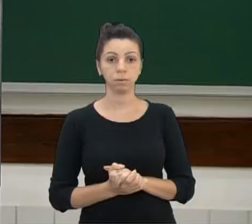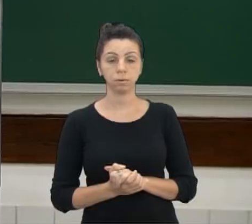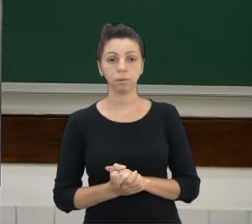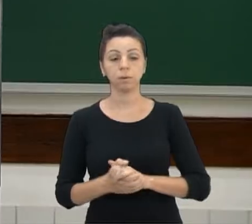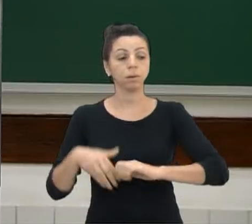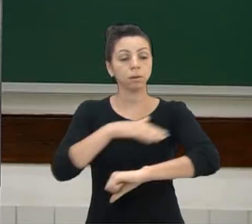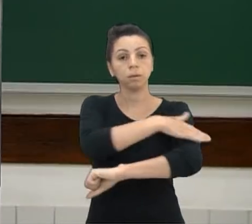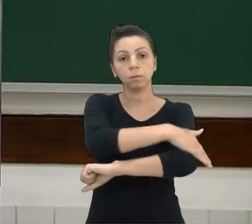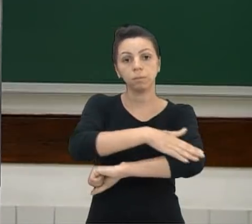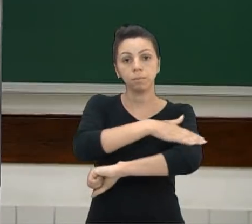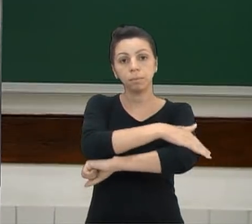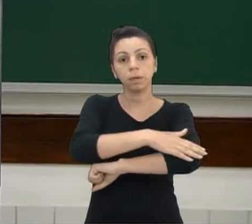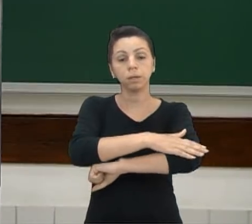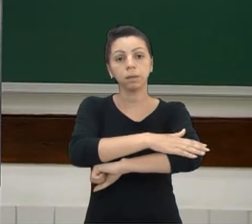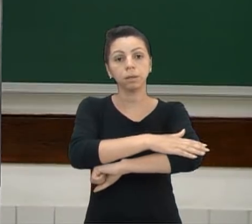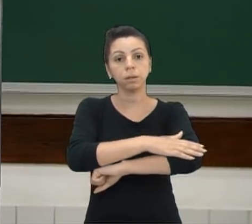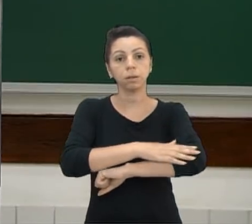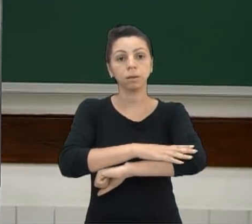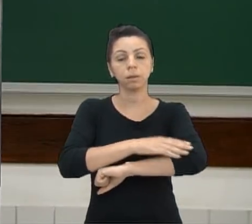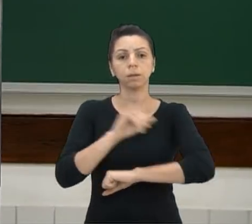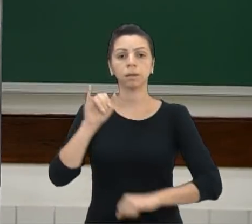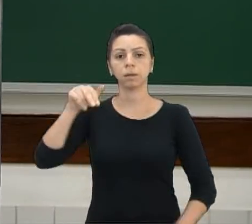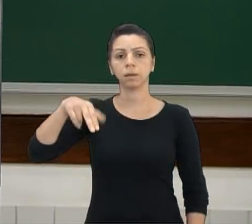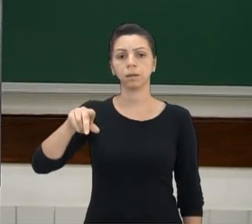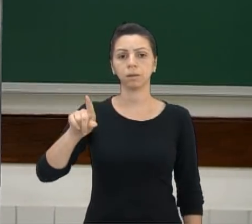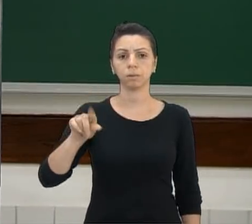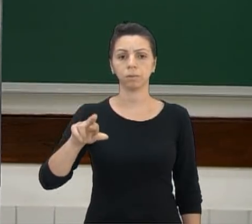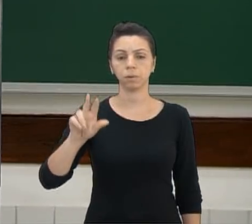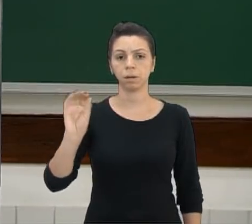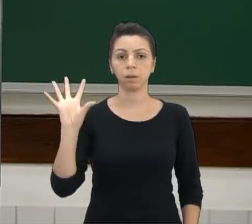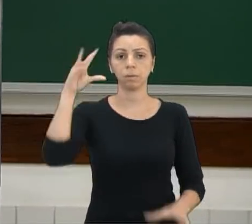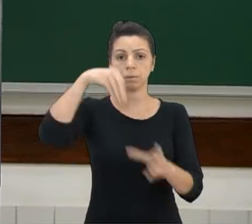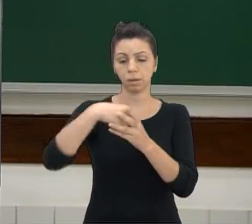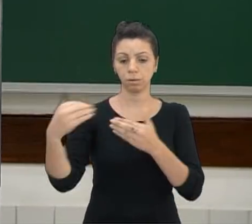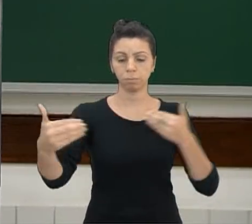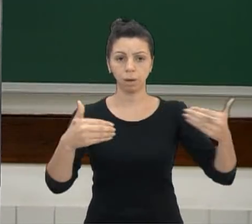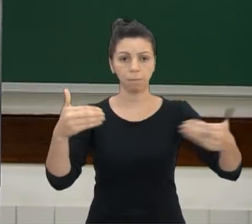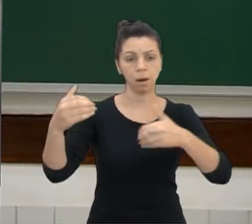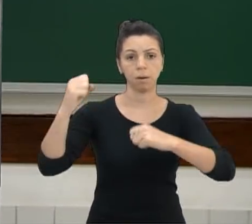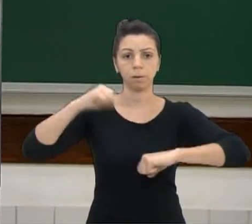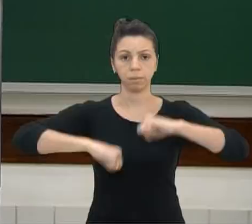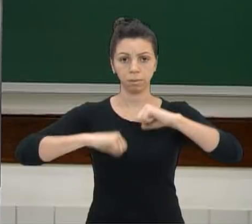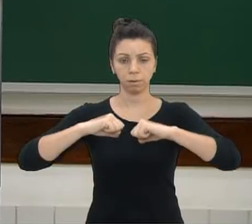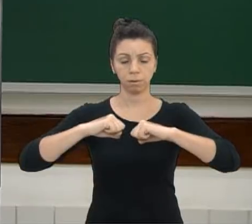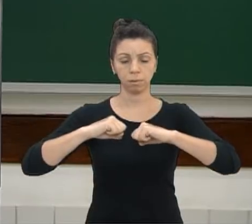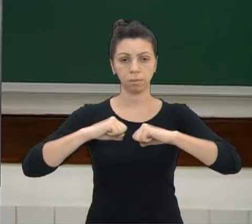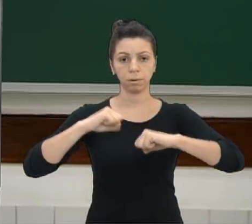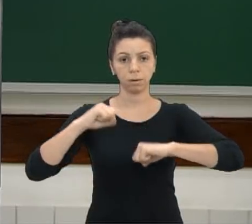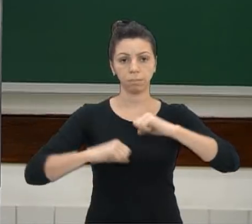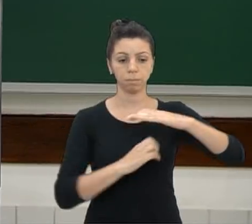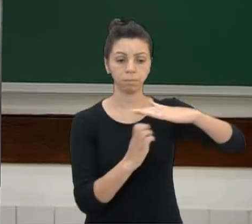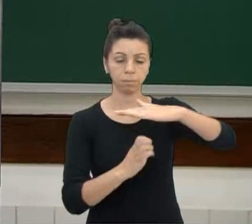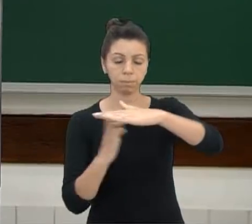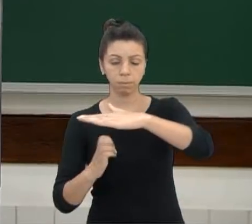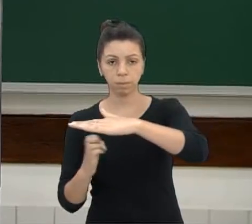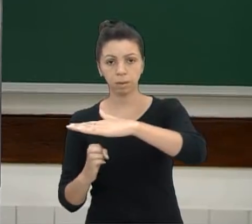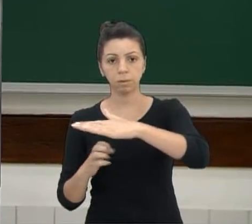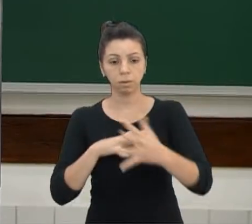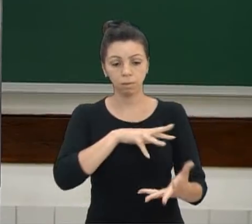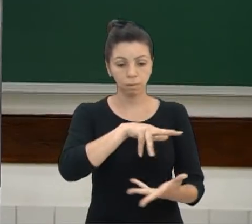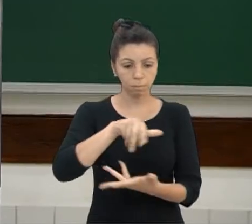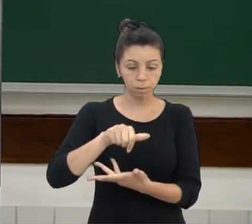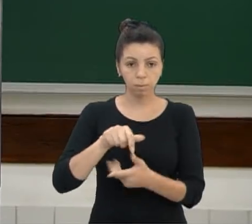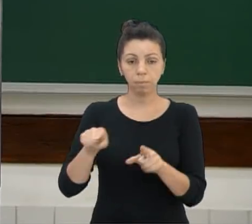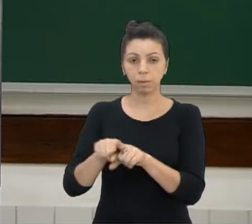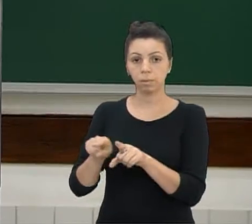industrial brasileiro sendo, na sua grande maioria, de multinacionais. Empresas que estão estabelecidas aí pelo mundo todo, mas que dispõem de